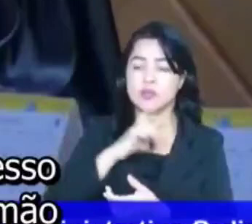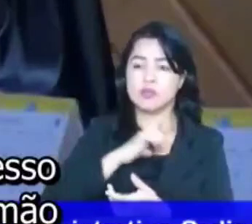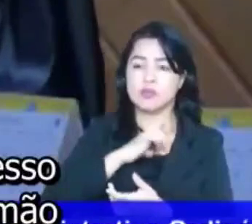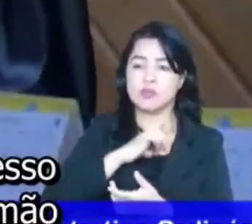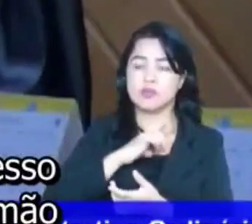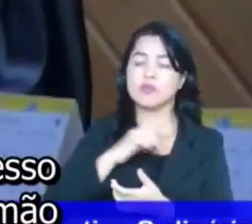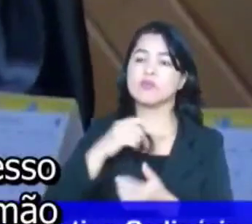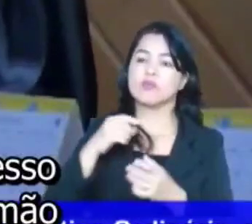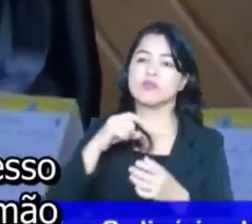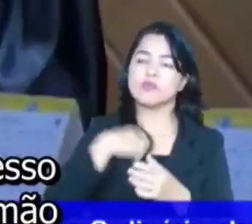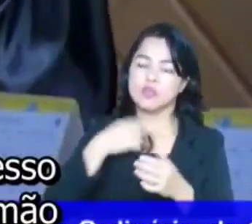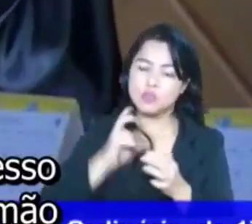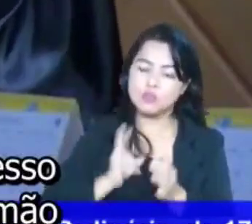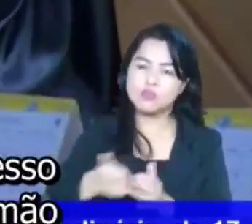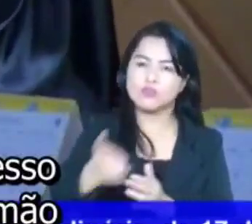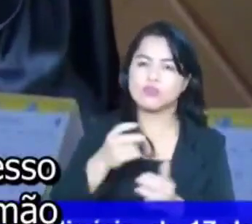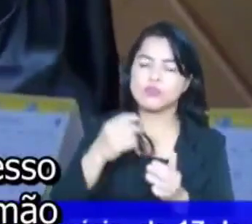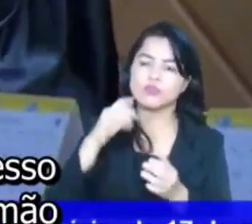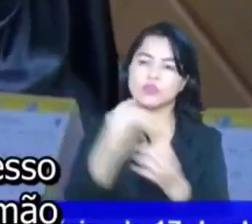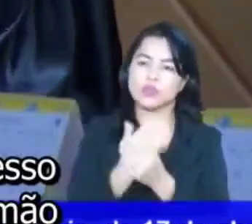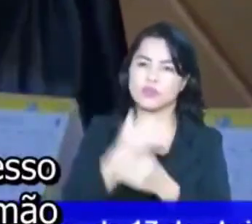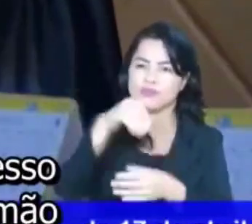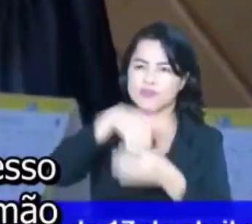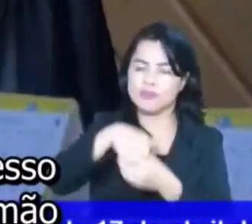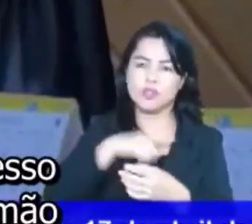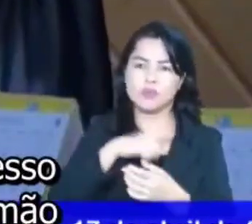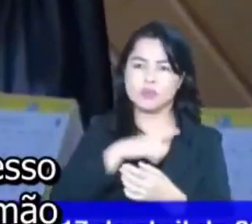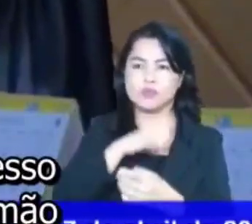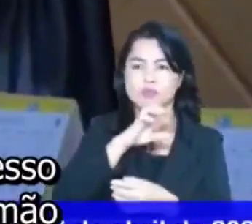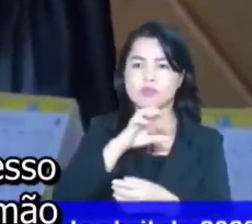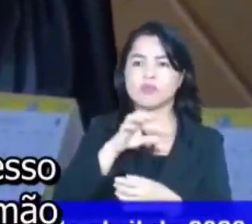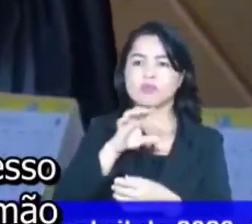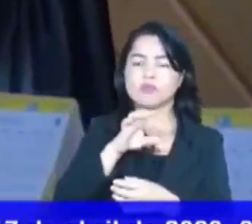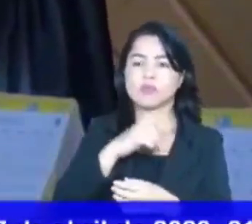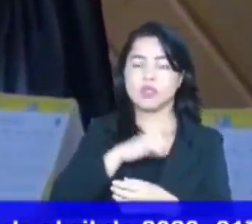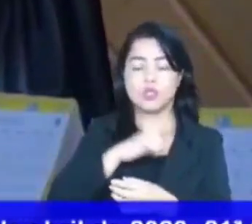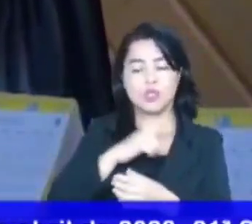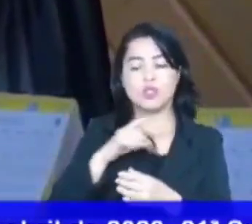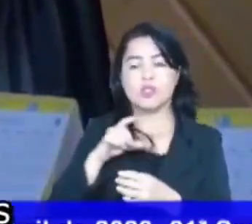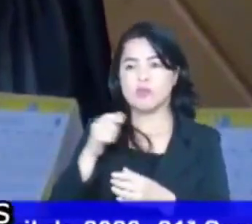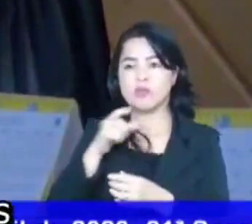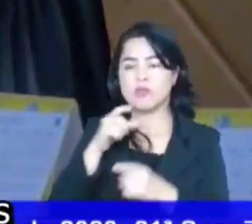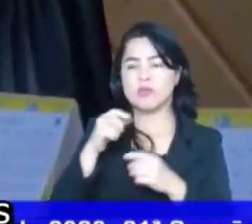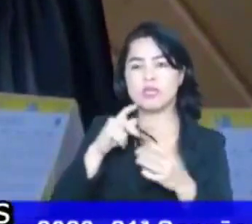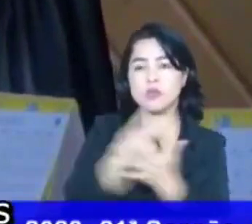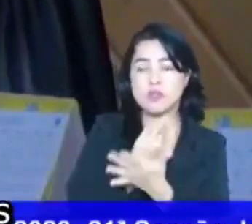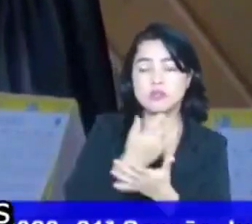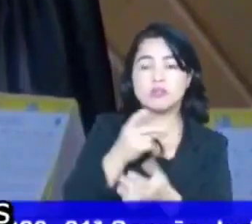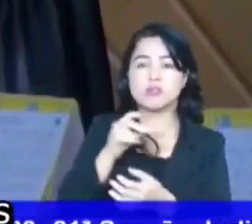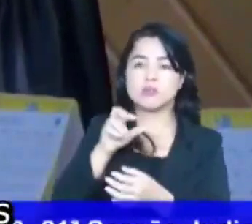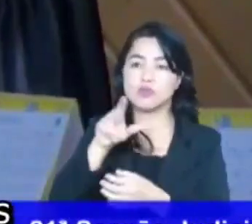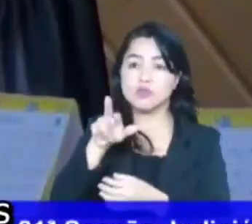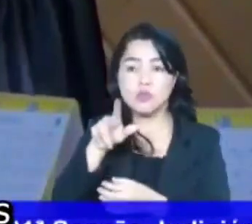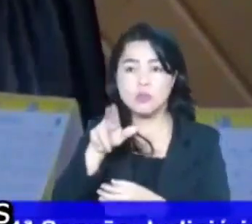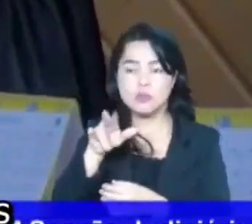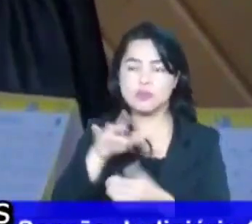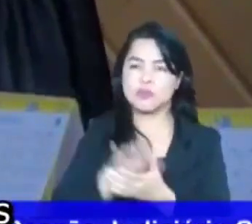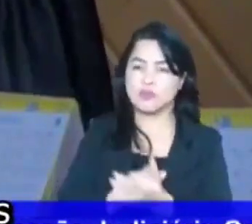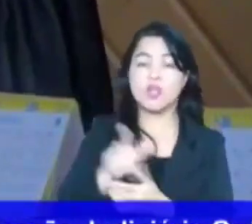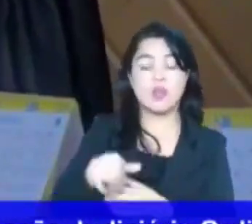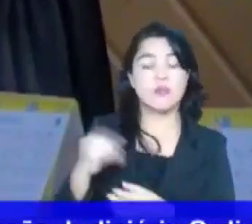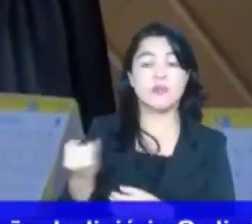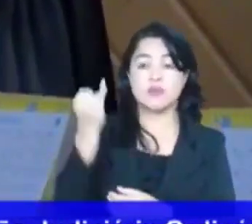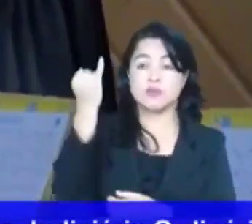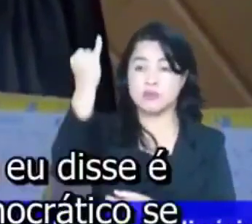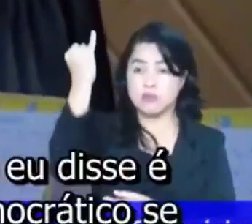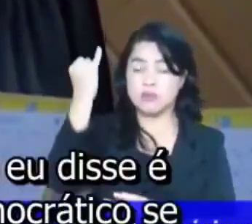decorrentes de processo eleitoral que envolvam diretamente ou não o seu irmão. E isso é importante, presidente e eminentes